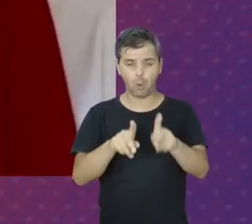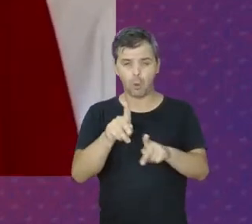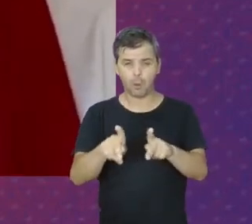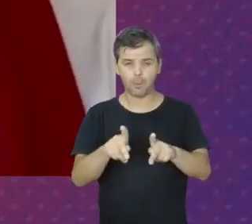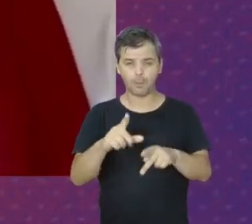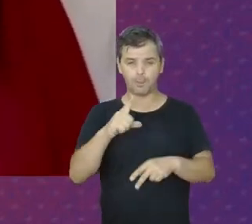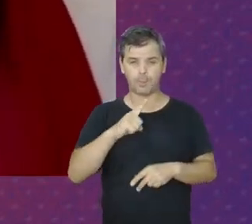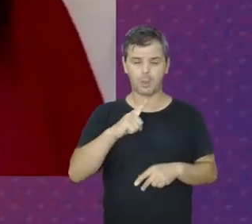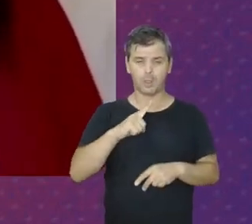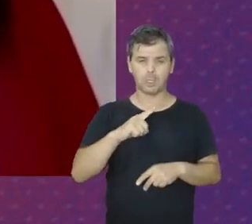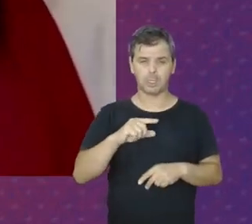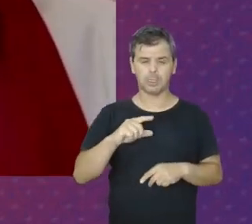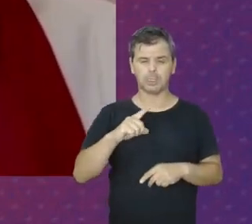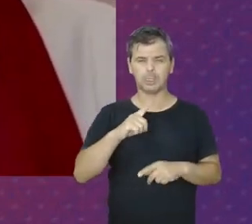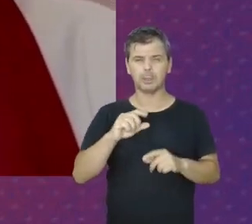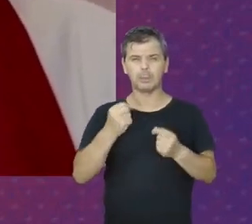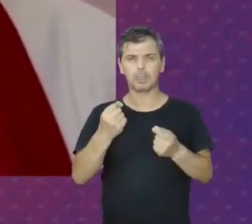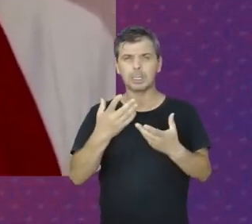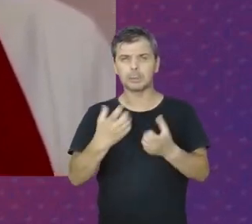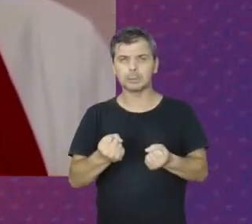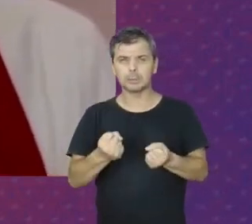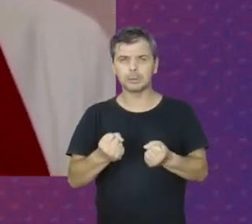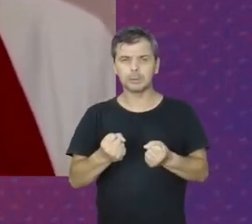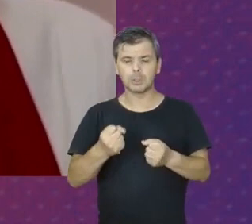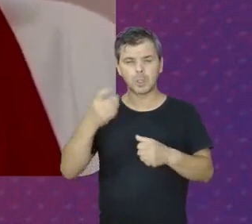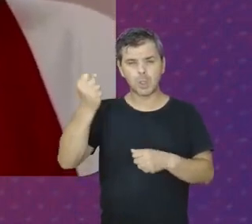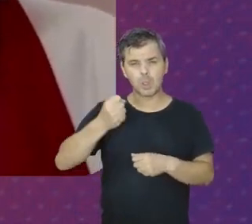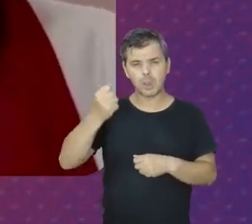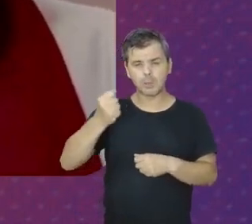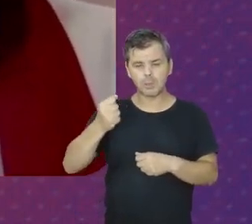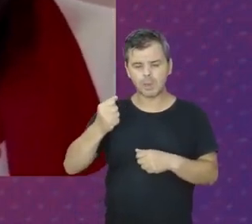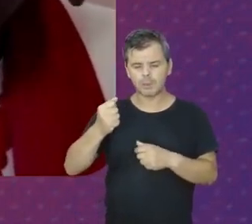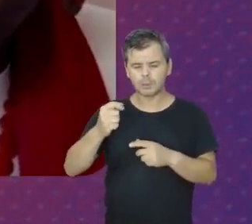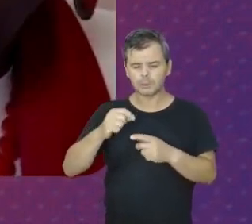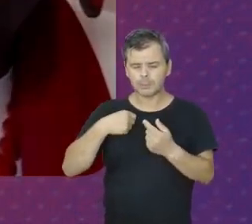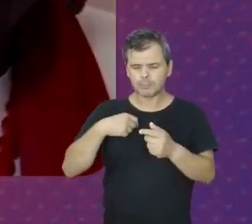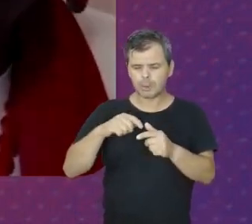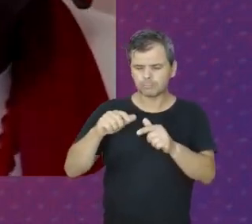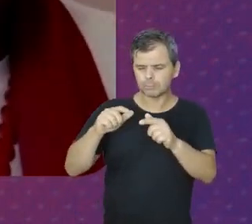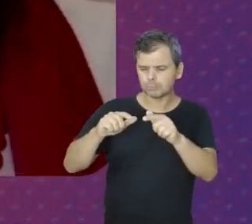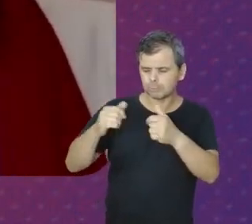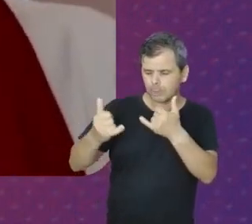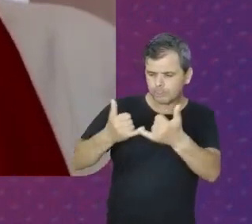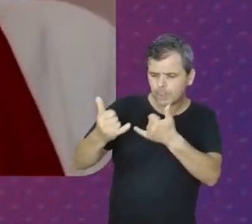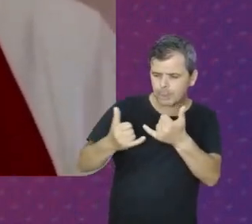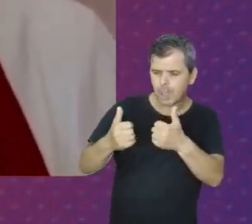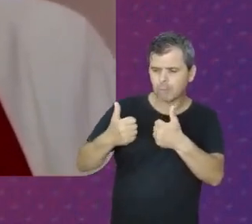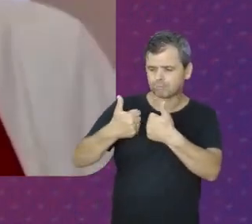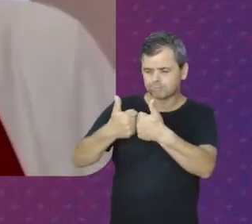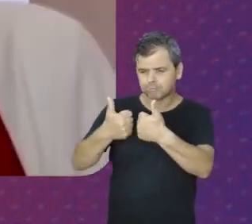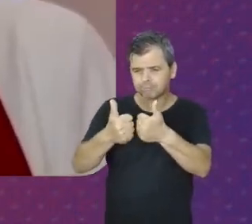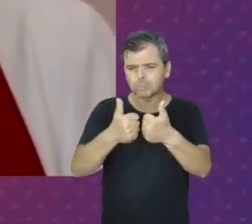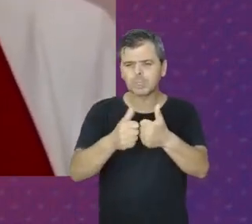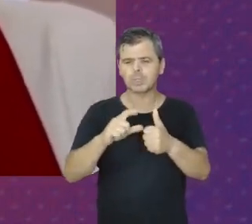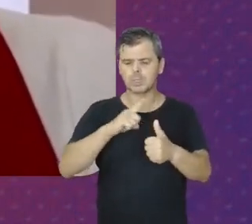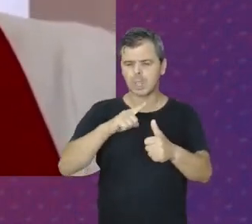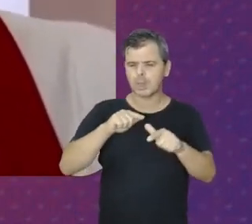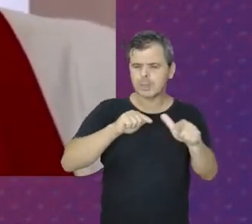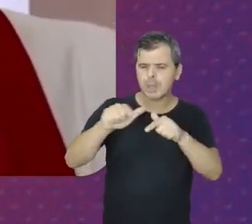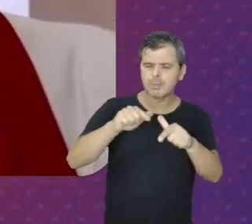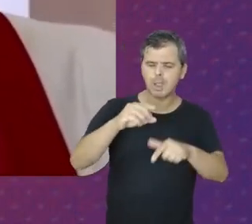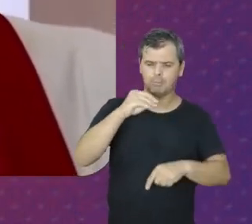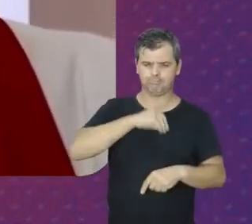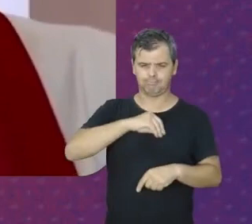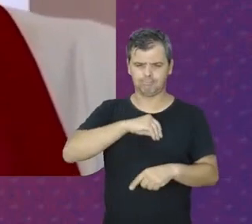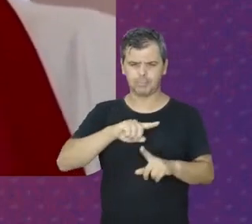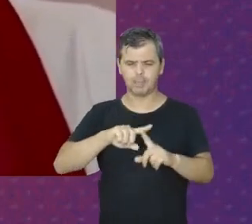que tenha condições de receber o benefício do lazer, do transporte, de ter emprego, de ter renda,